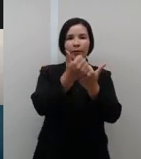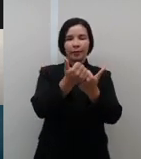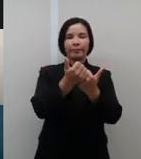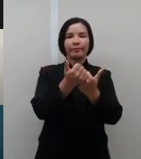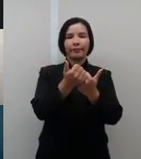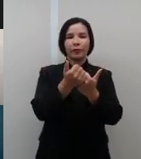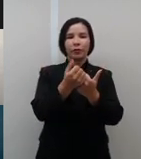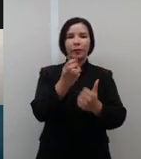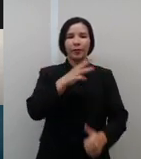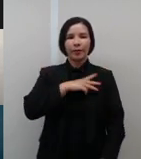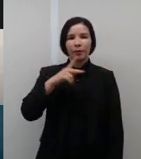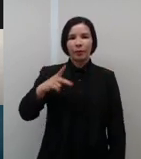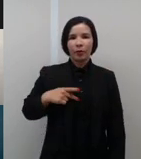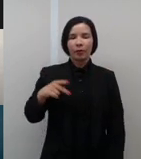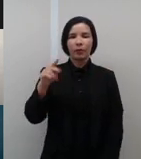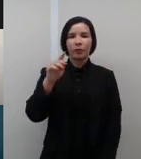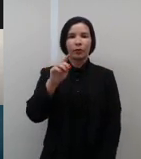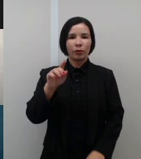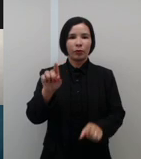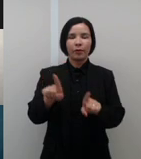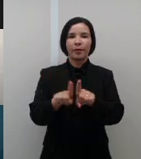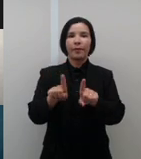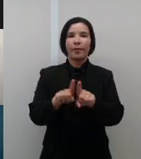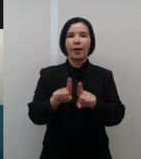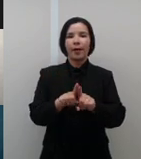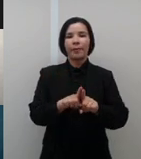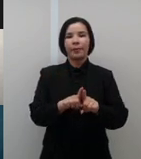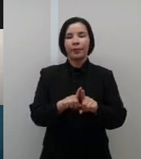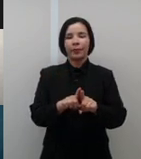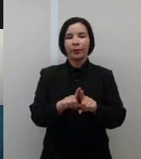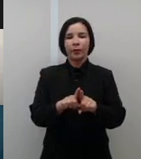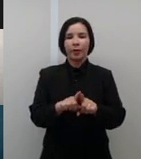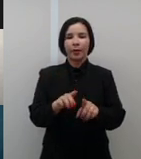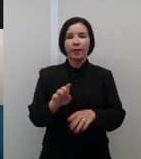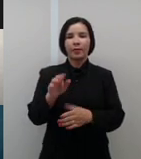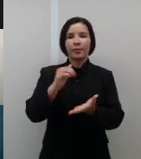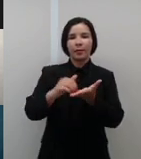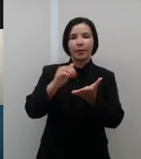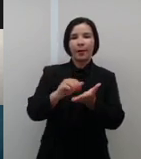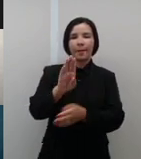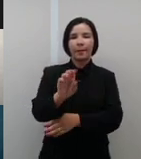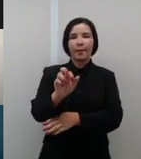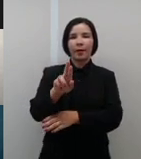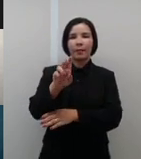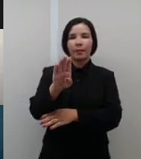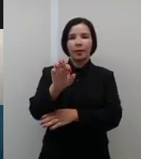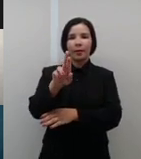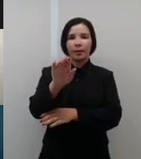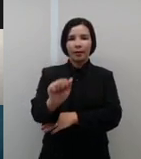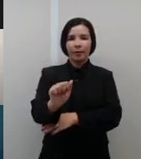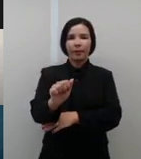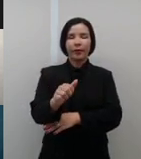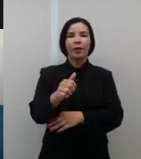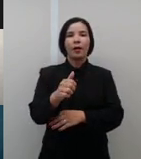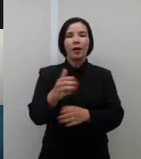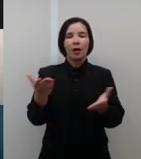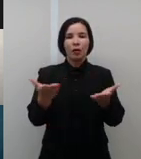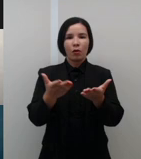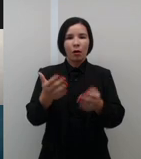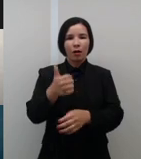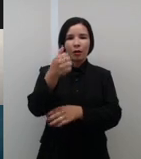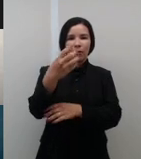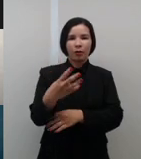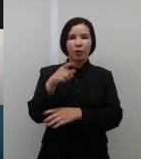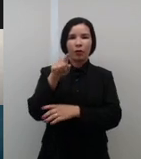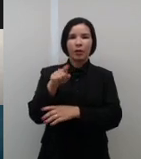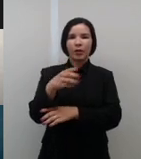Carlos Rodolfo Fonseca Tigre Maia. Secretária Bárbara Morim Souza Camunha. Às 14 horas e 37 minutos, presentes os excelentíssimos